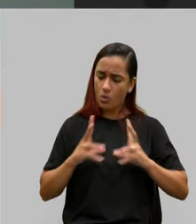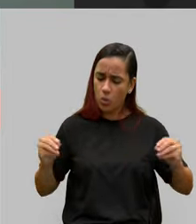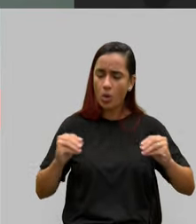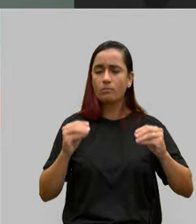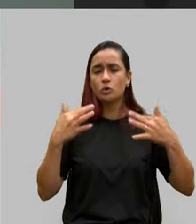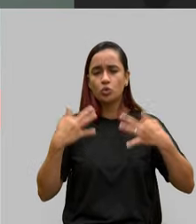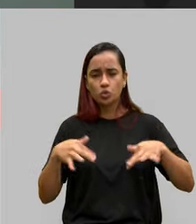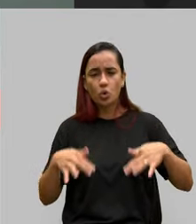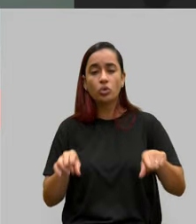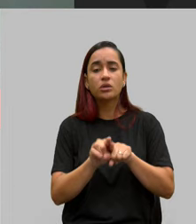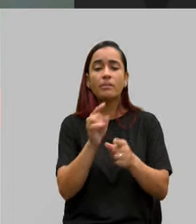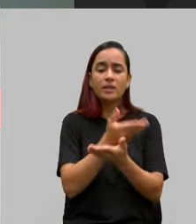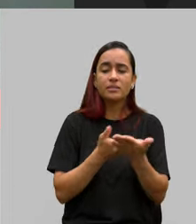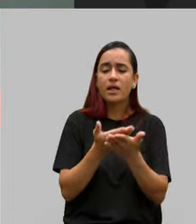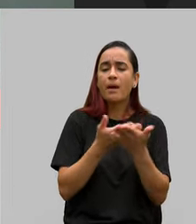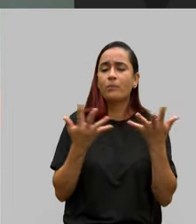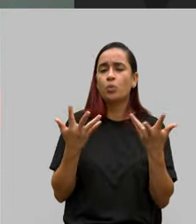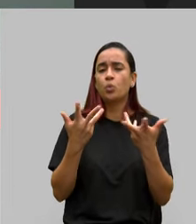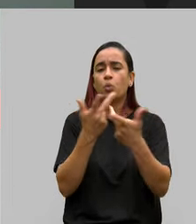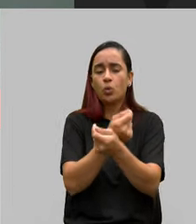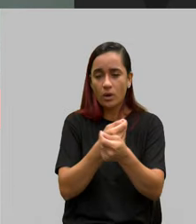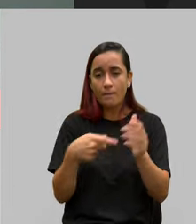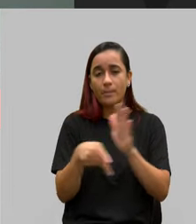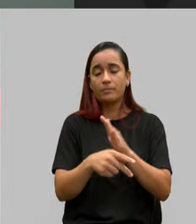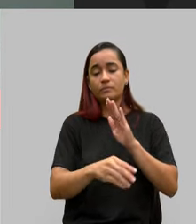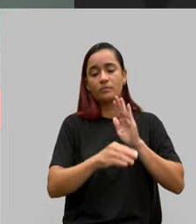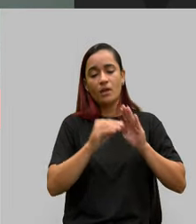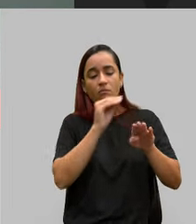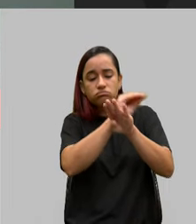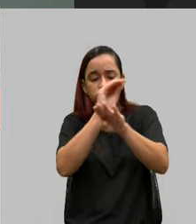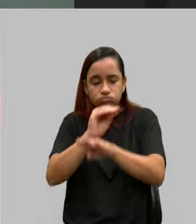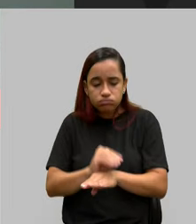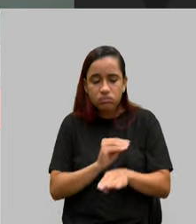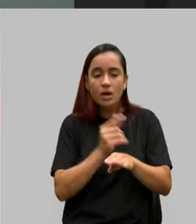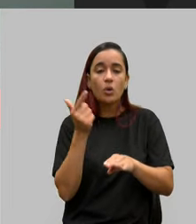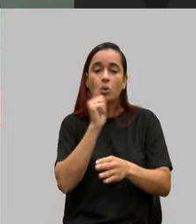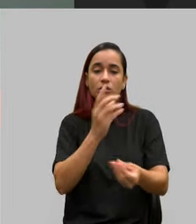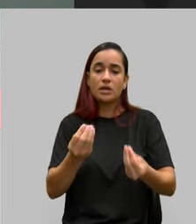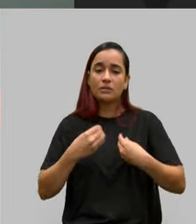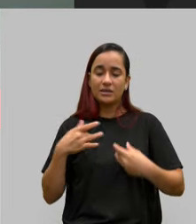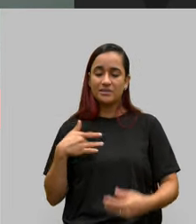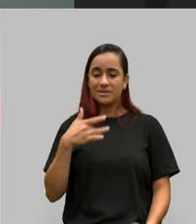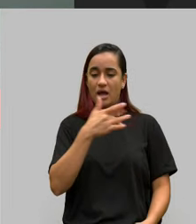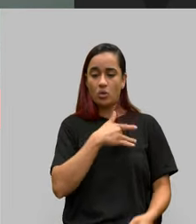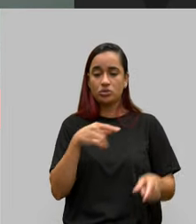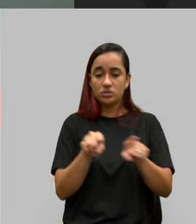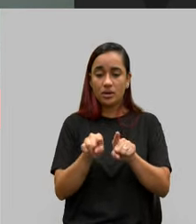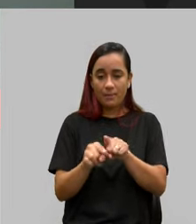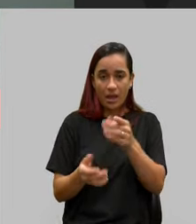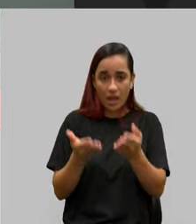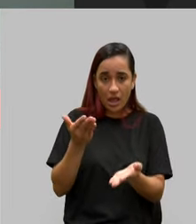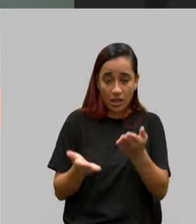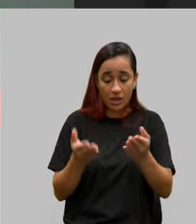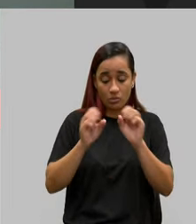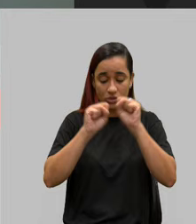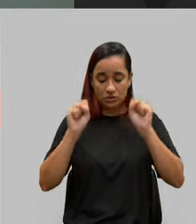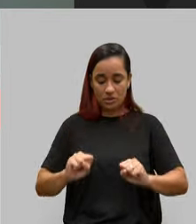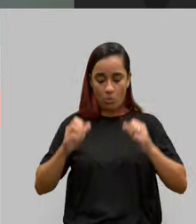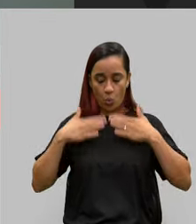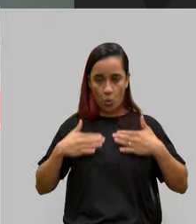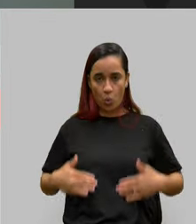terapia adjuvante e complementar capaz de trazer saúde e equilíbrio aos sistemas do corpo humano e a sua